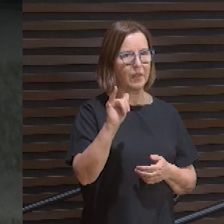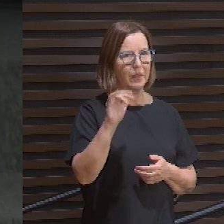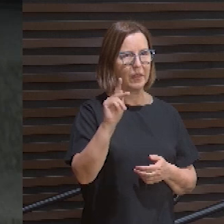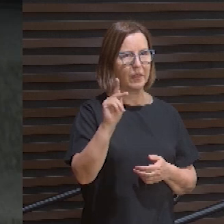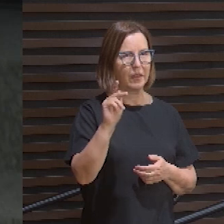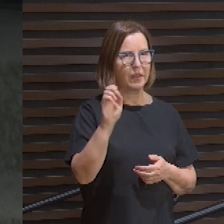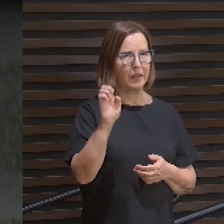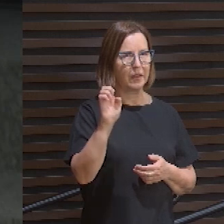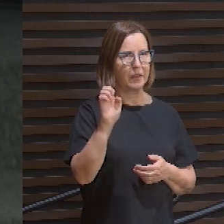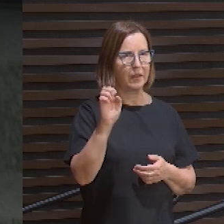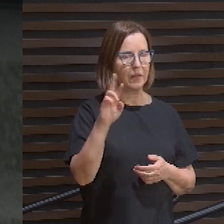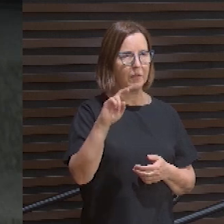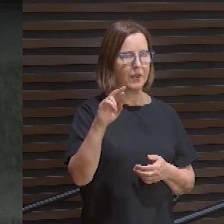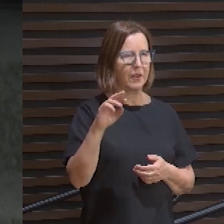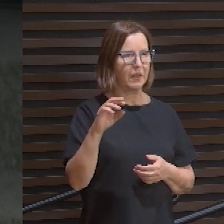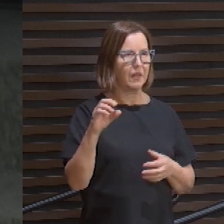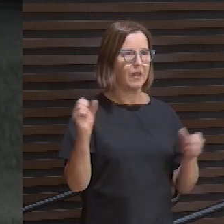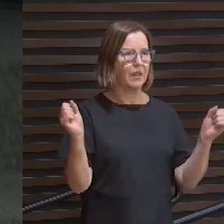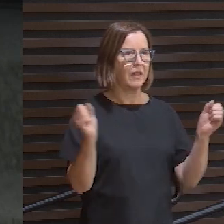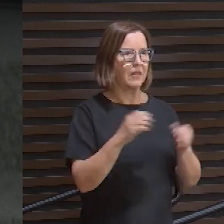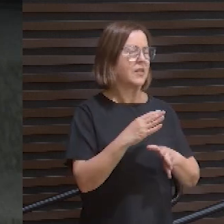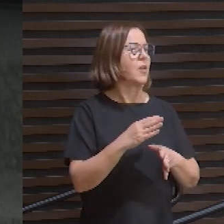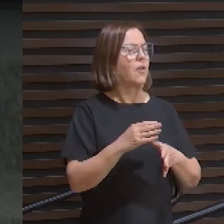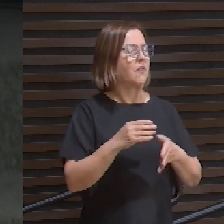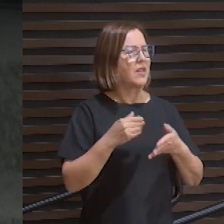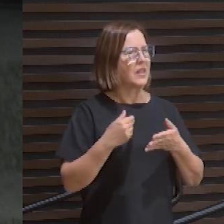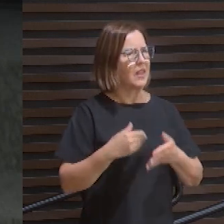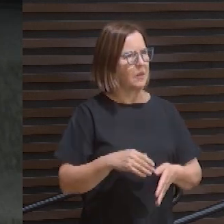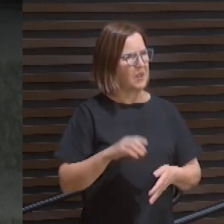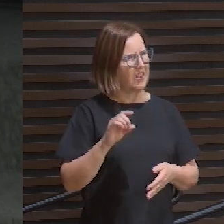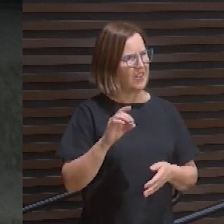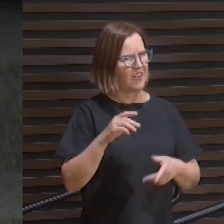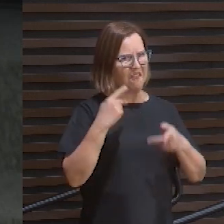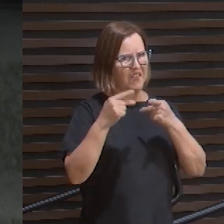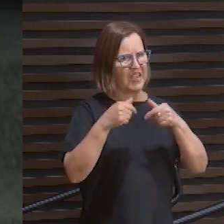Só fala de novo nascimento naquela igreja.